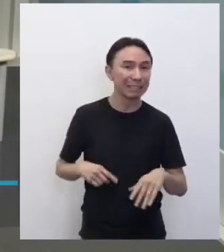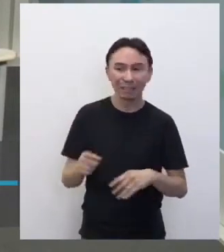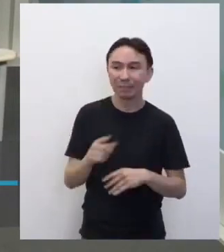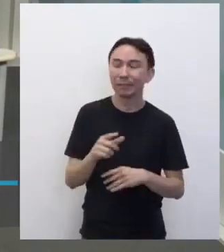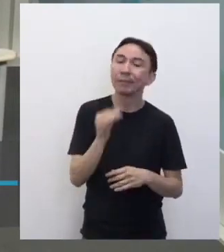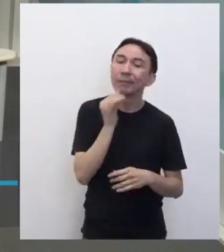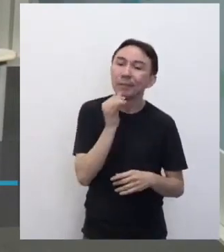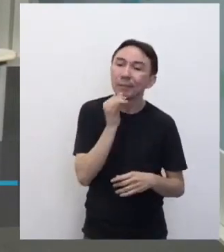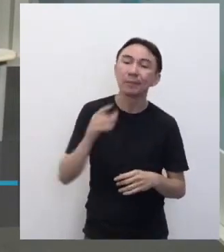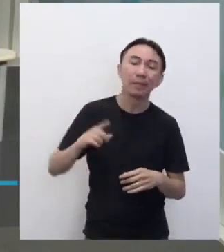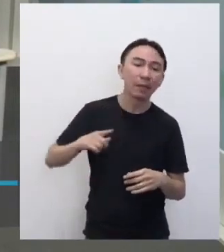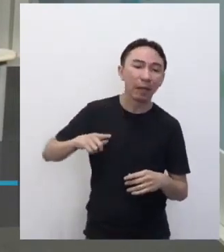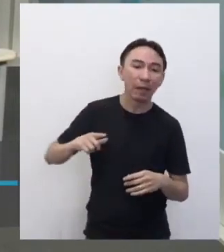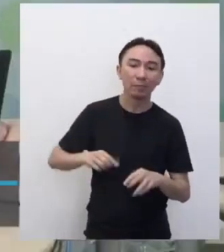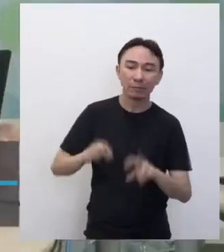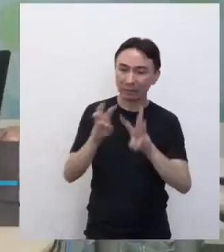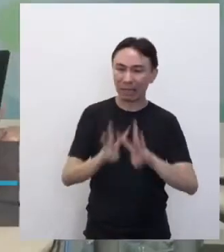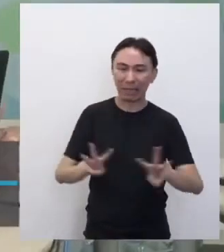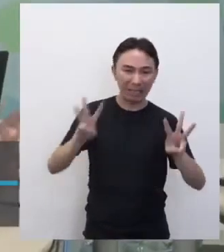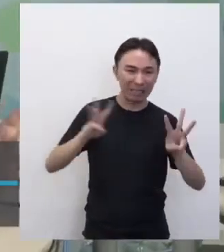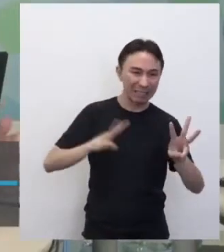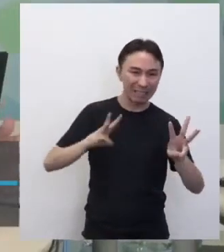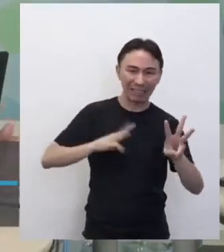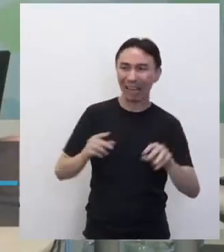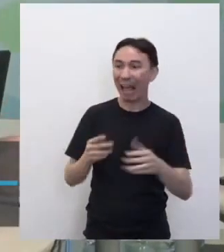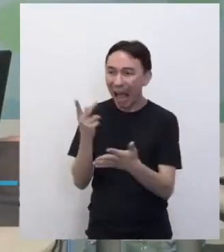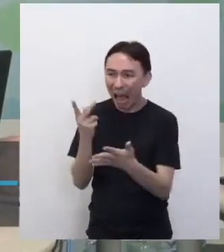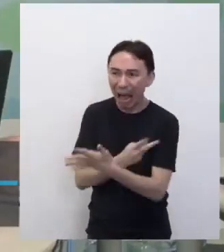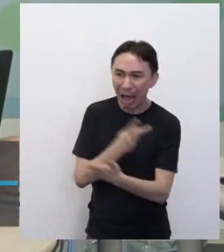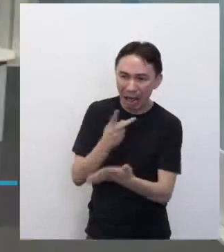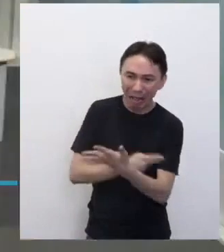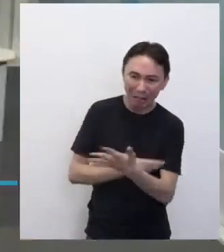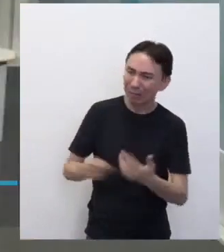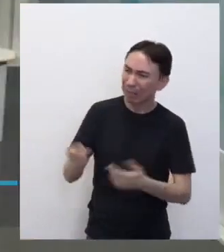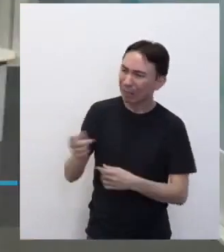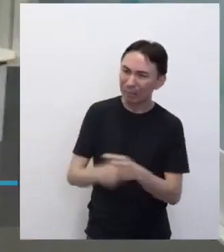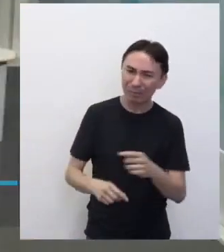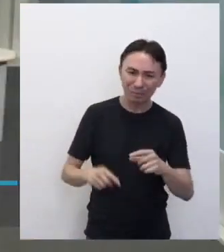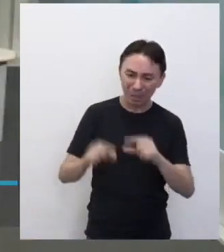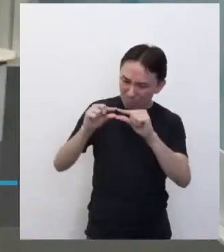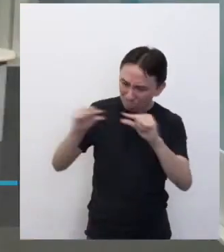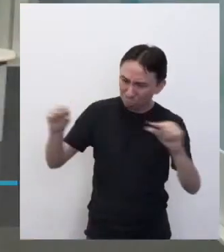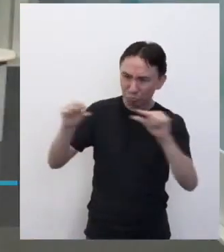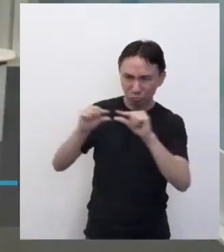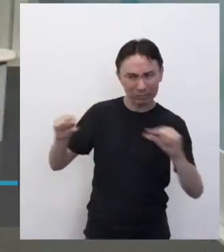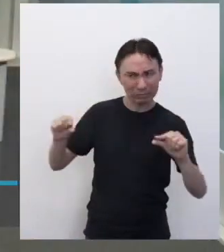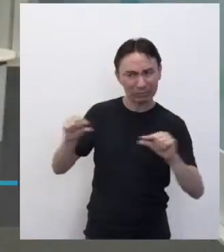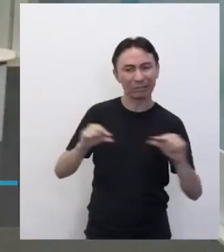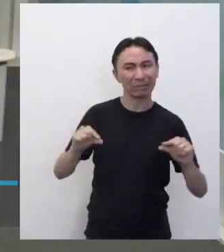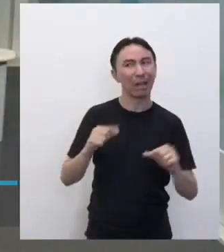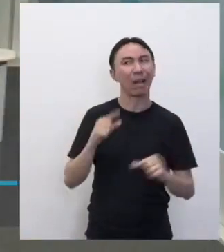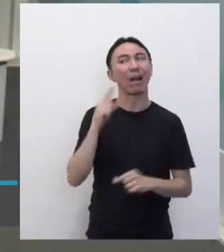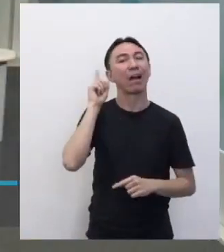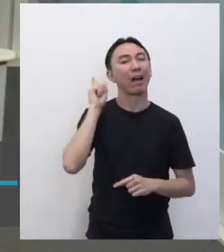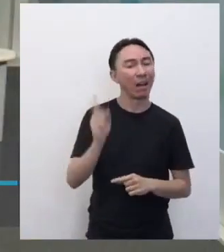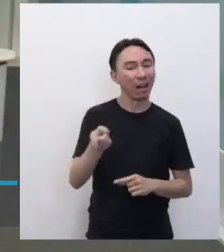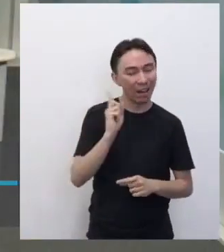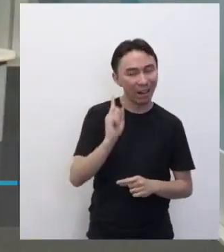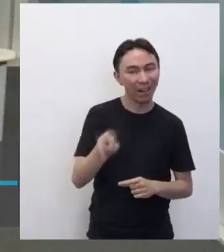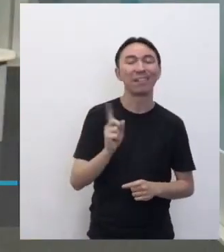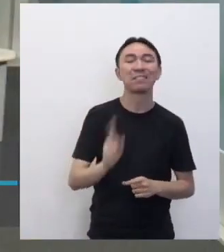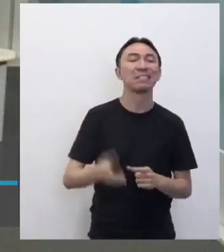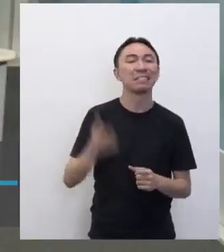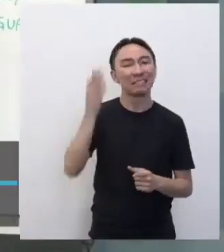com erros de grafia, você sabe que o site é falso. Exatamente. Então, uhum. Ó, saber usar qualquer língua, português ou inglês, você